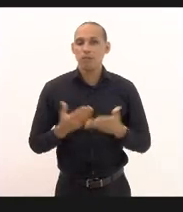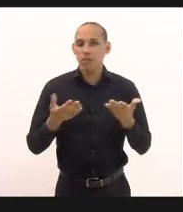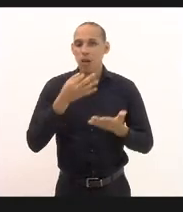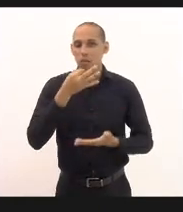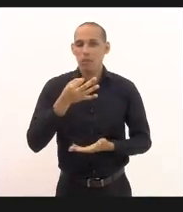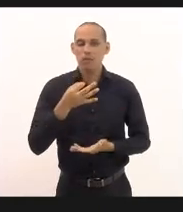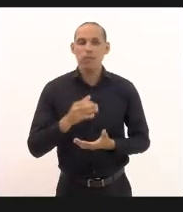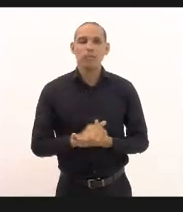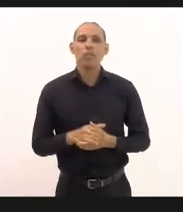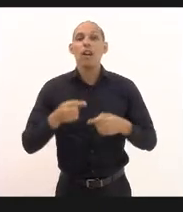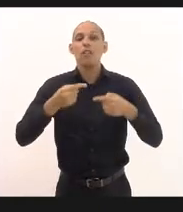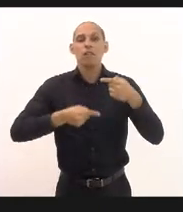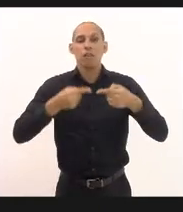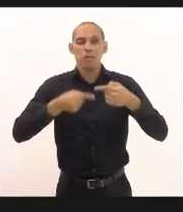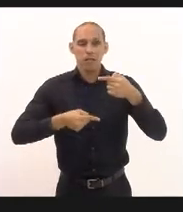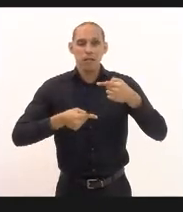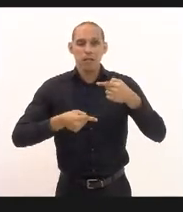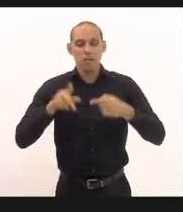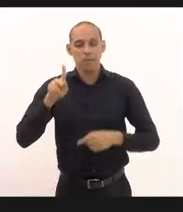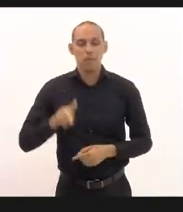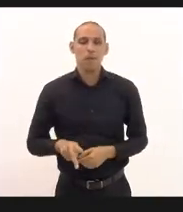Pela derrubada, senhor